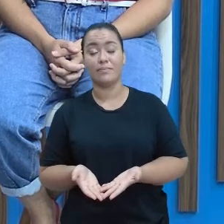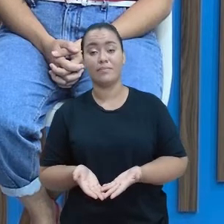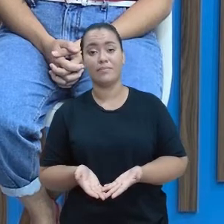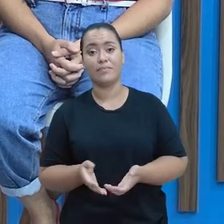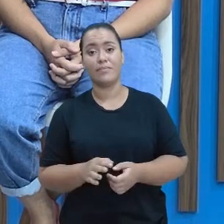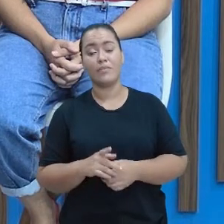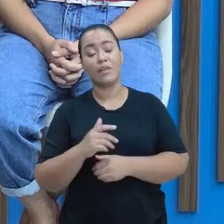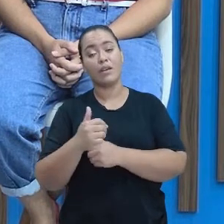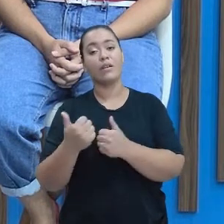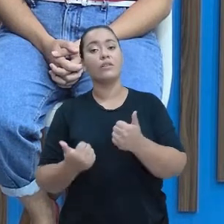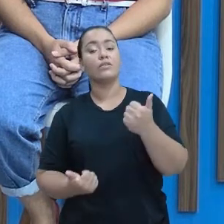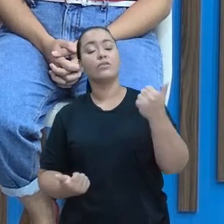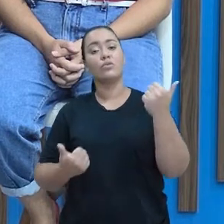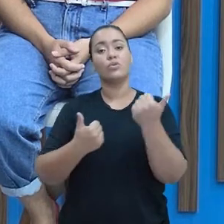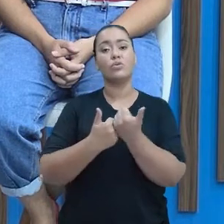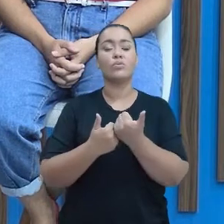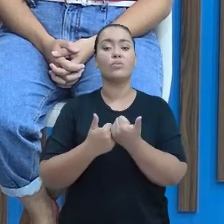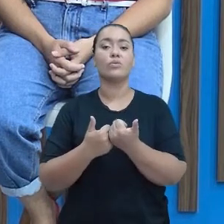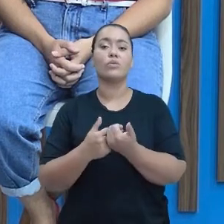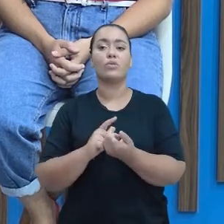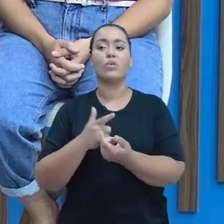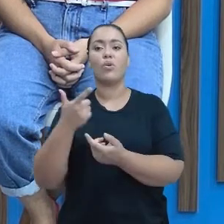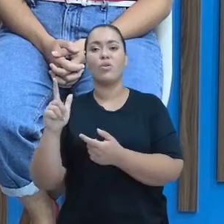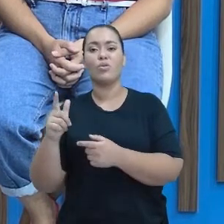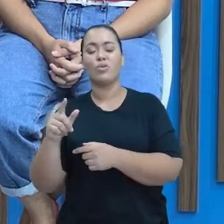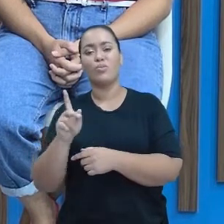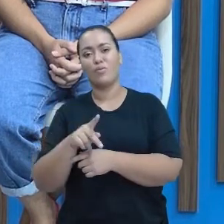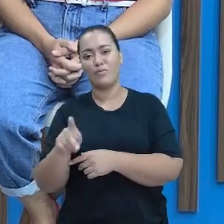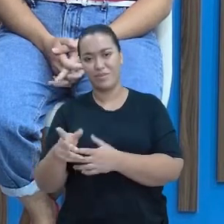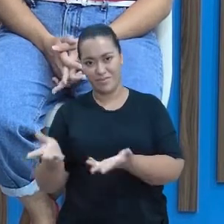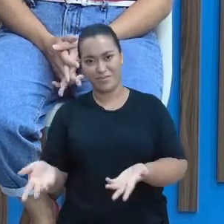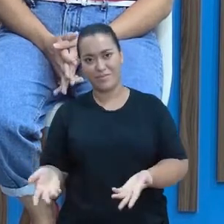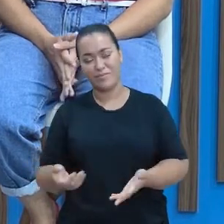poder ser substituído, né, por outro.